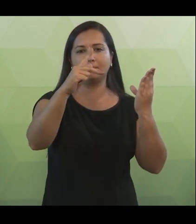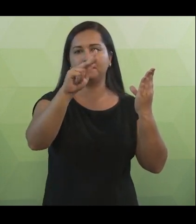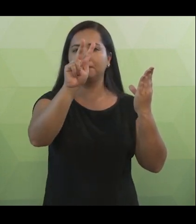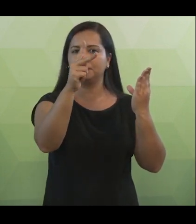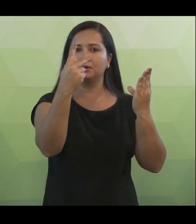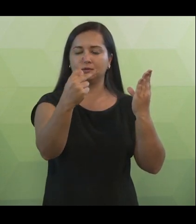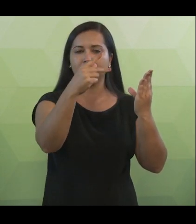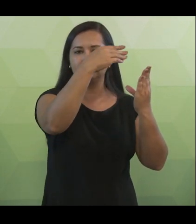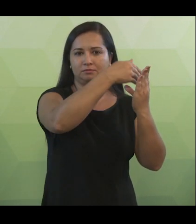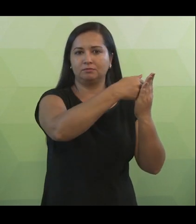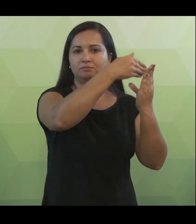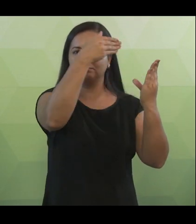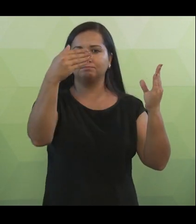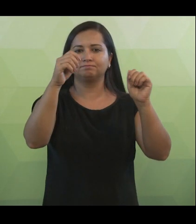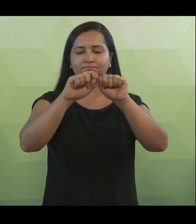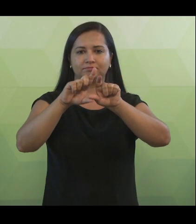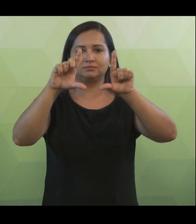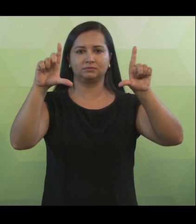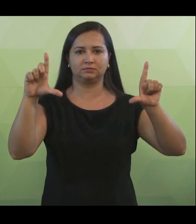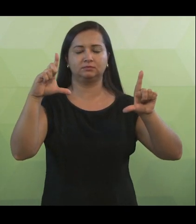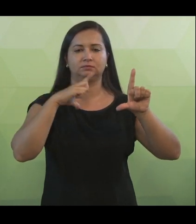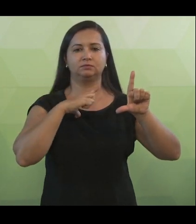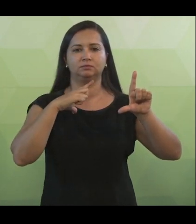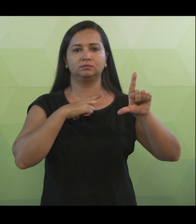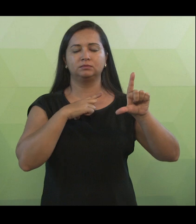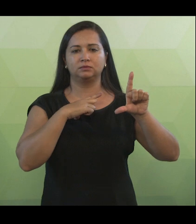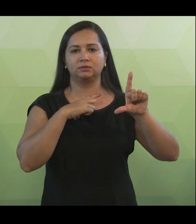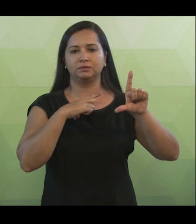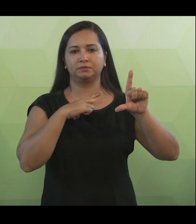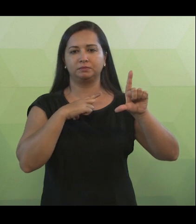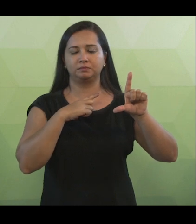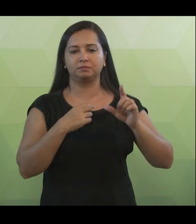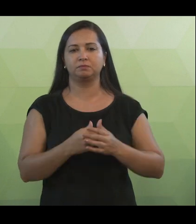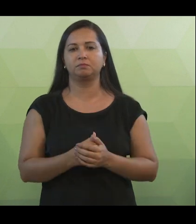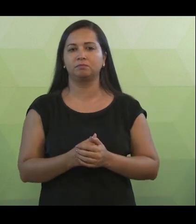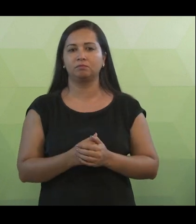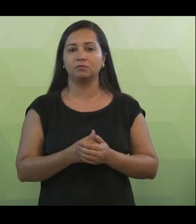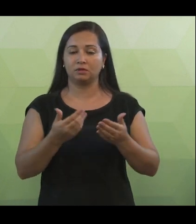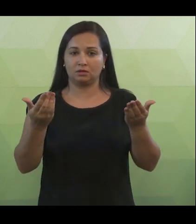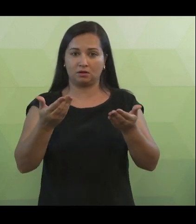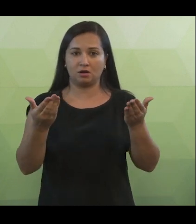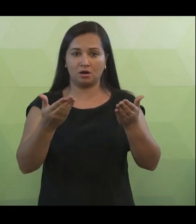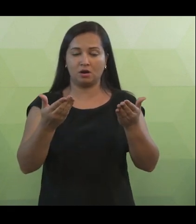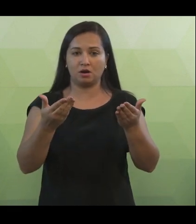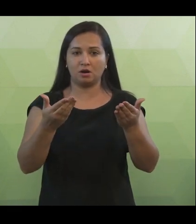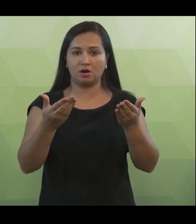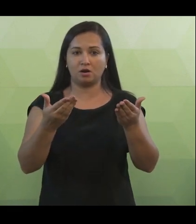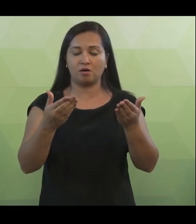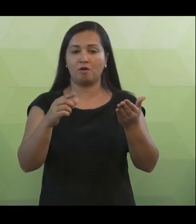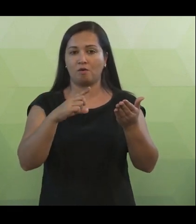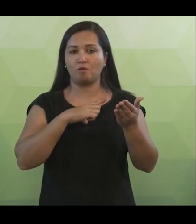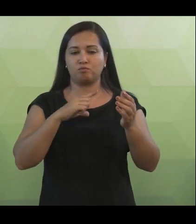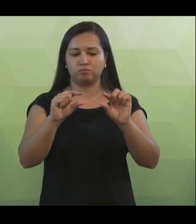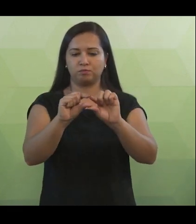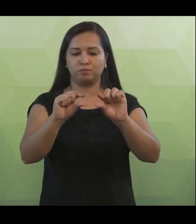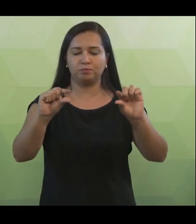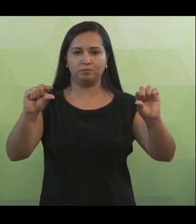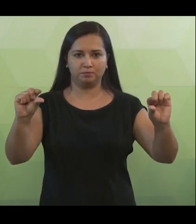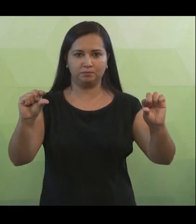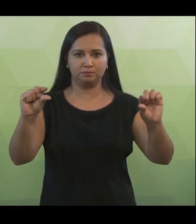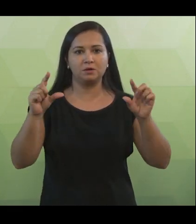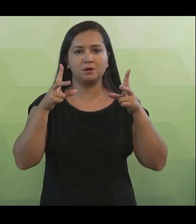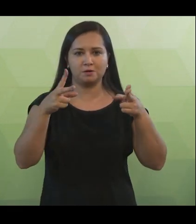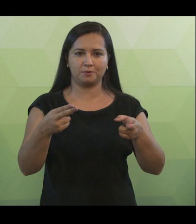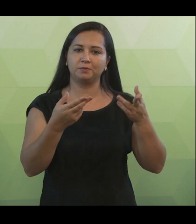arquivo index.php que está na pasta Customers. Coloque antes do template do footer, dessa forma.